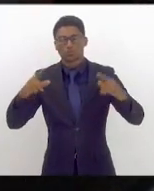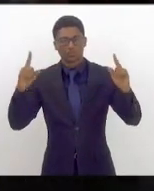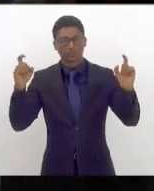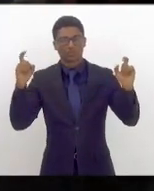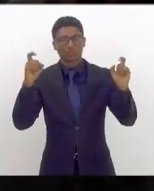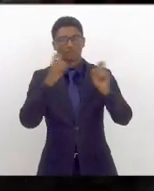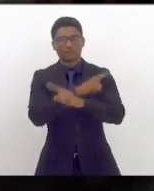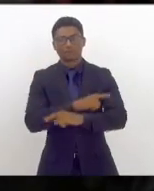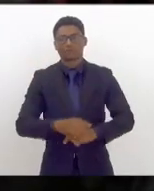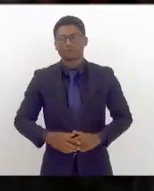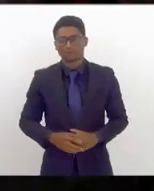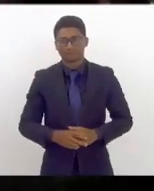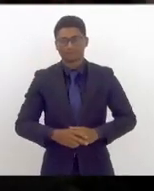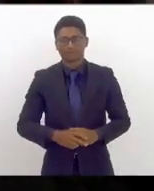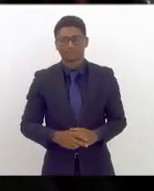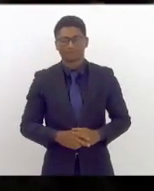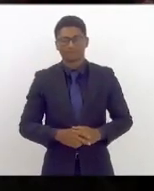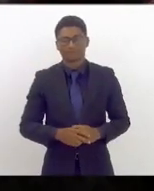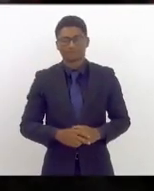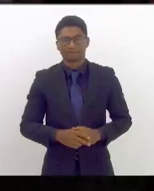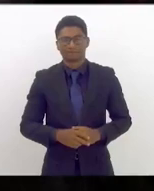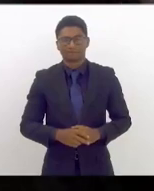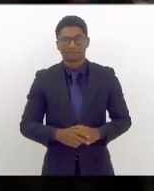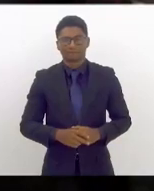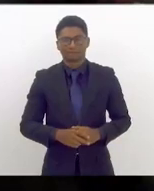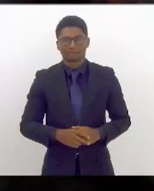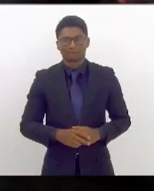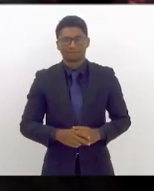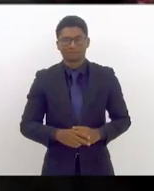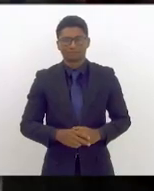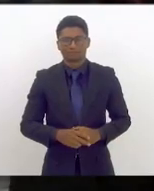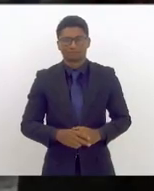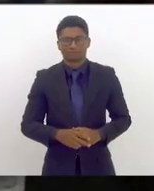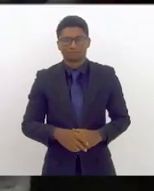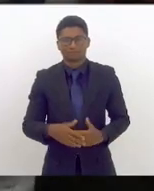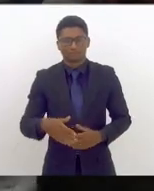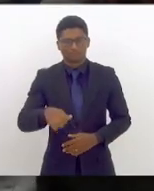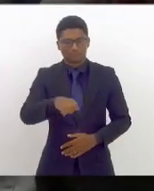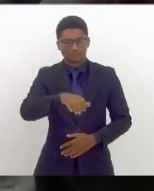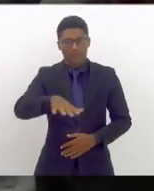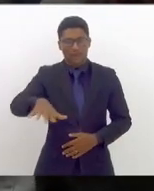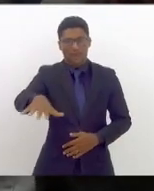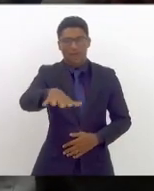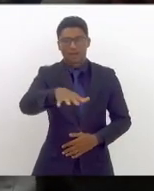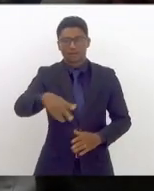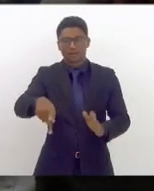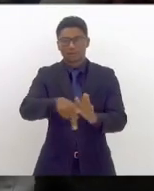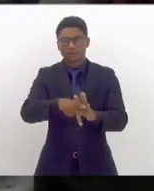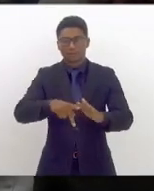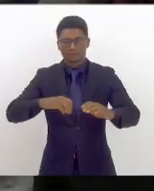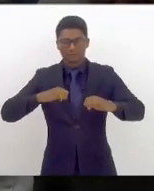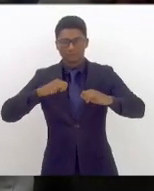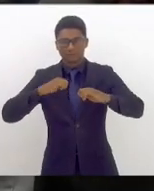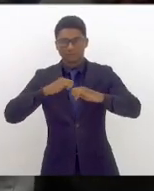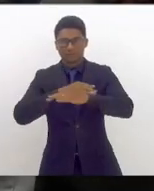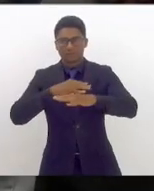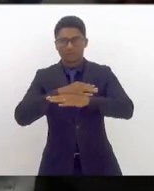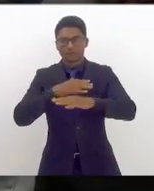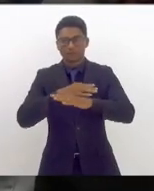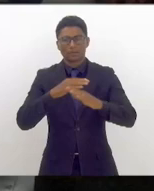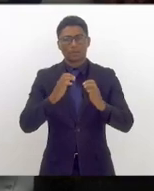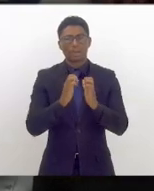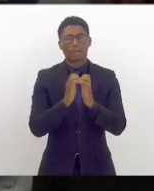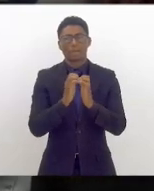vou dizer um mínimo Presidente uma área urbana chamada